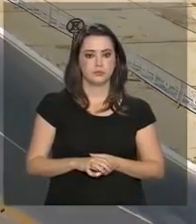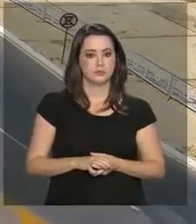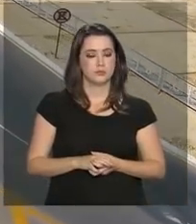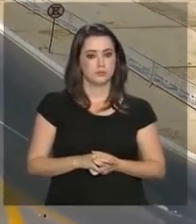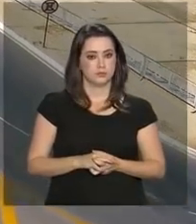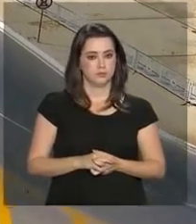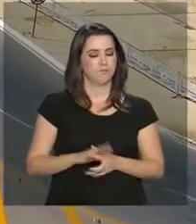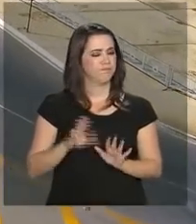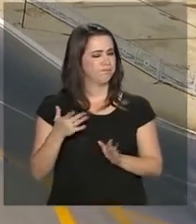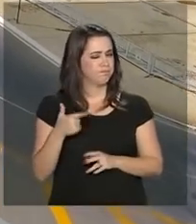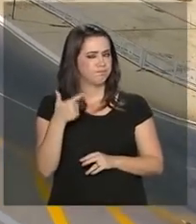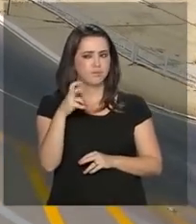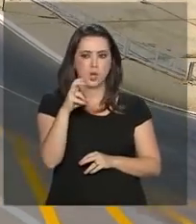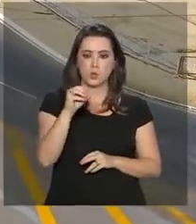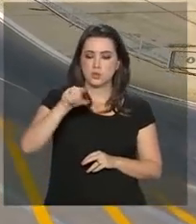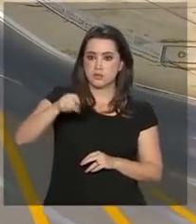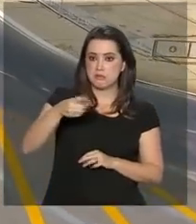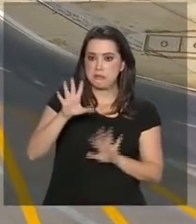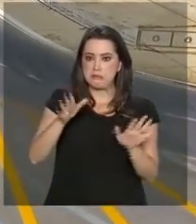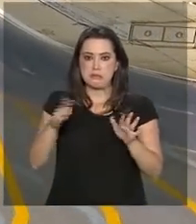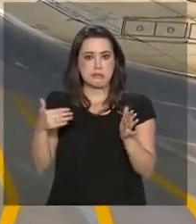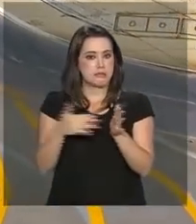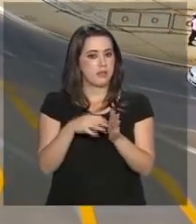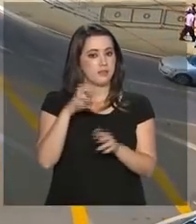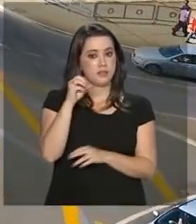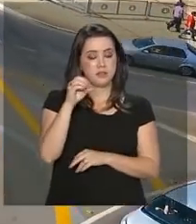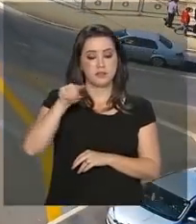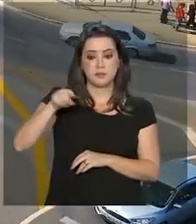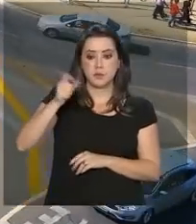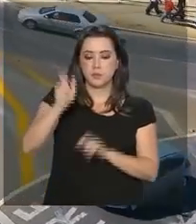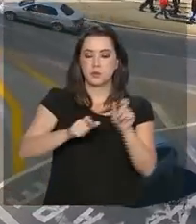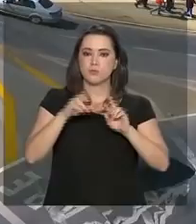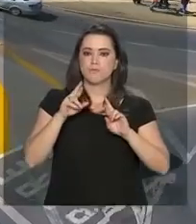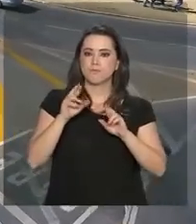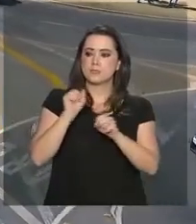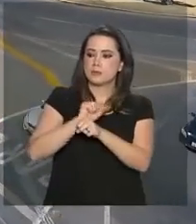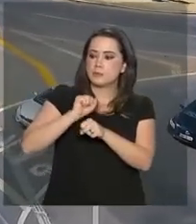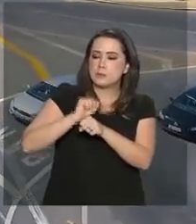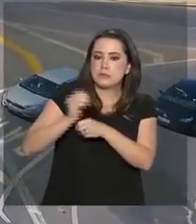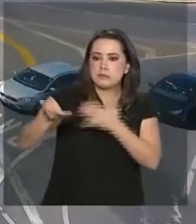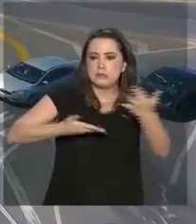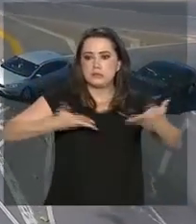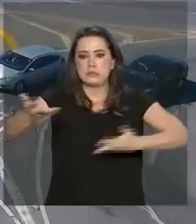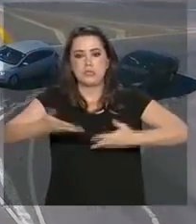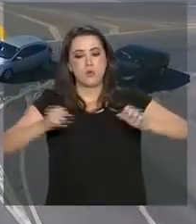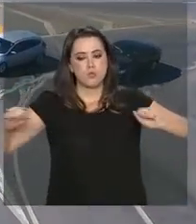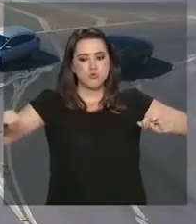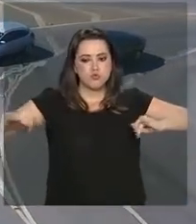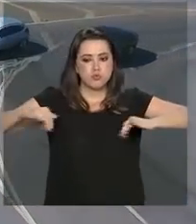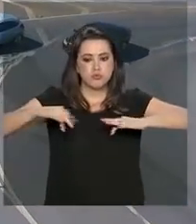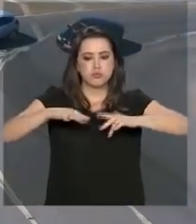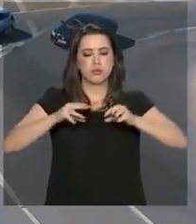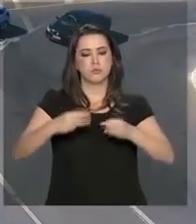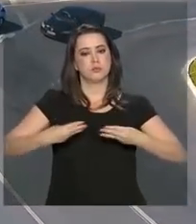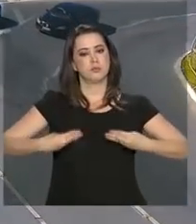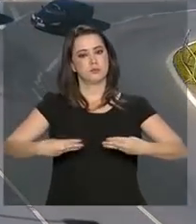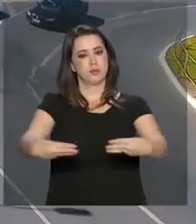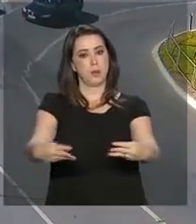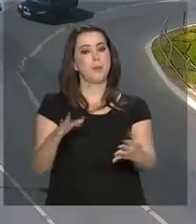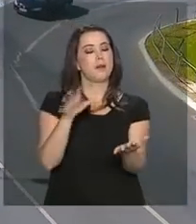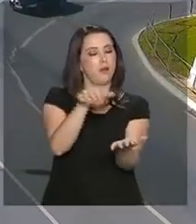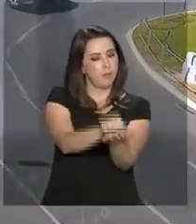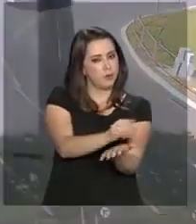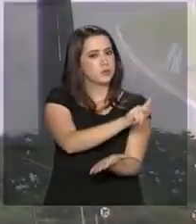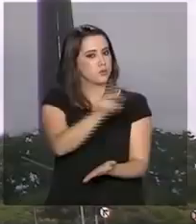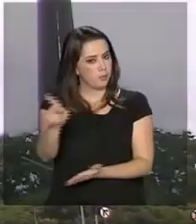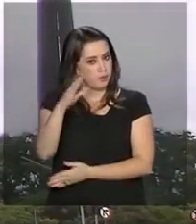Entre 250 mil e 500 mil pessoas são esperadas na Esplanada dos Ministérios para a posse do presidente eleito Jair